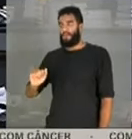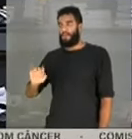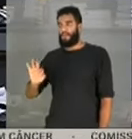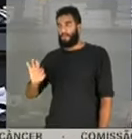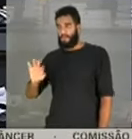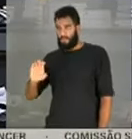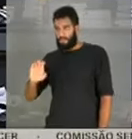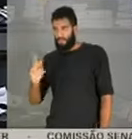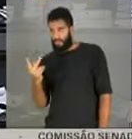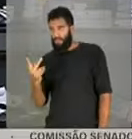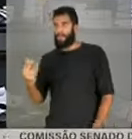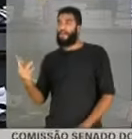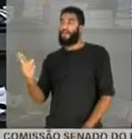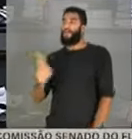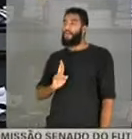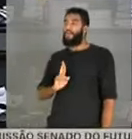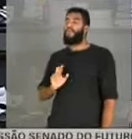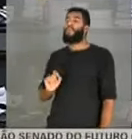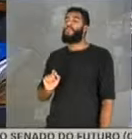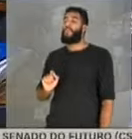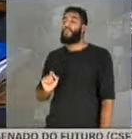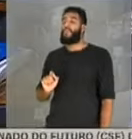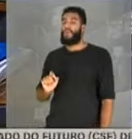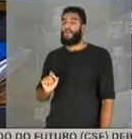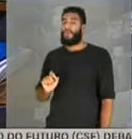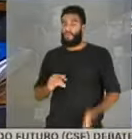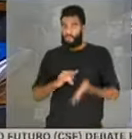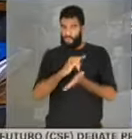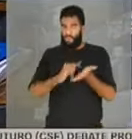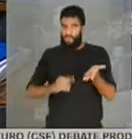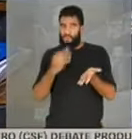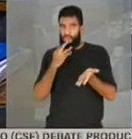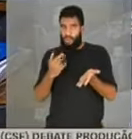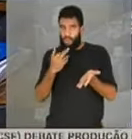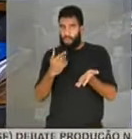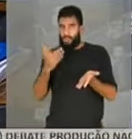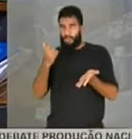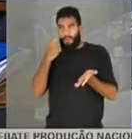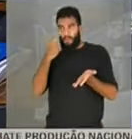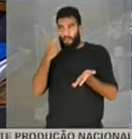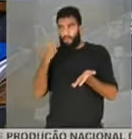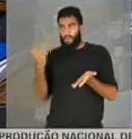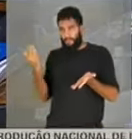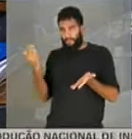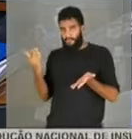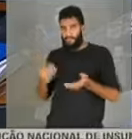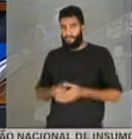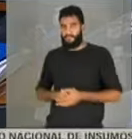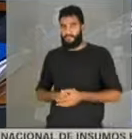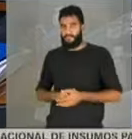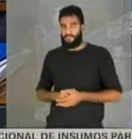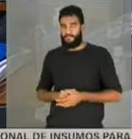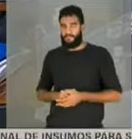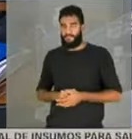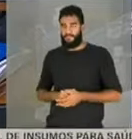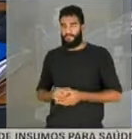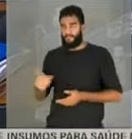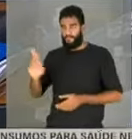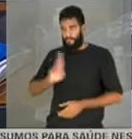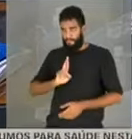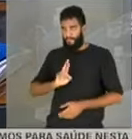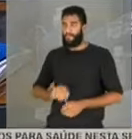Bharat Biotech nos responde? O documento em inglês que já consta nessa comissão parlamentar de inquérito. Responde